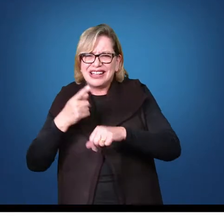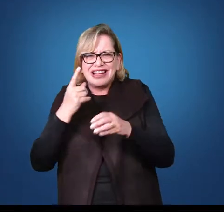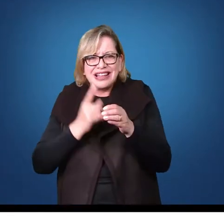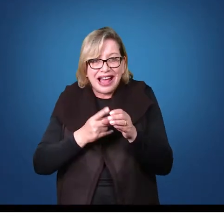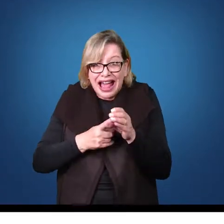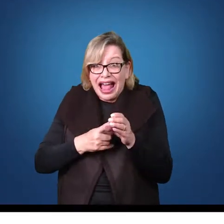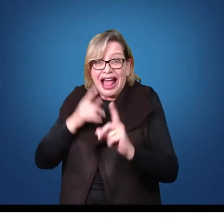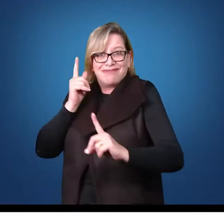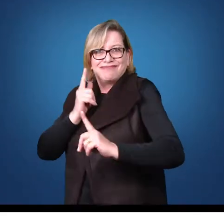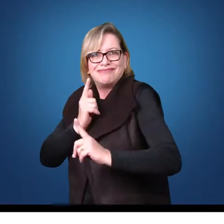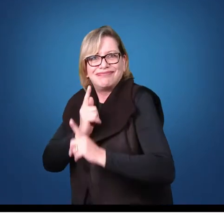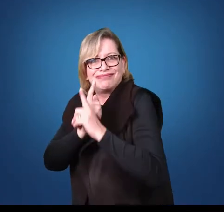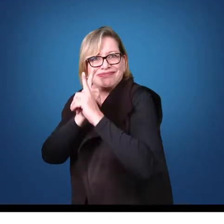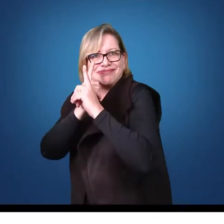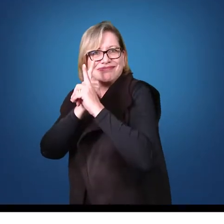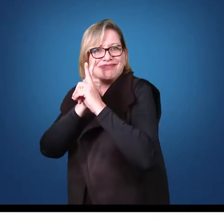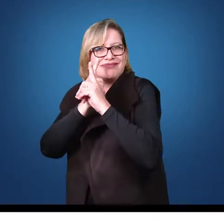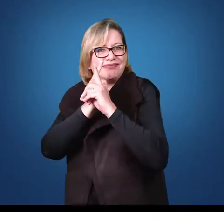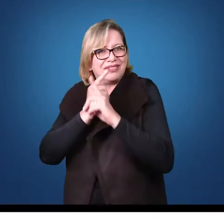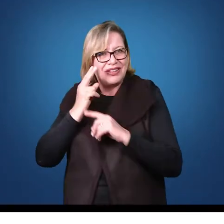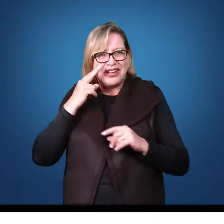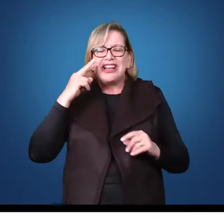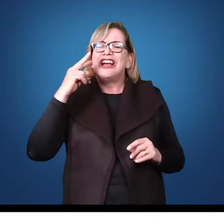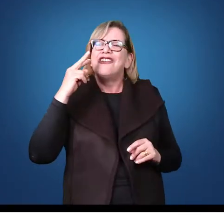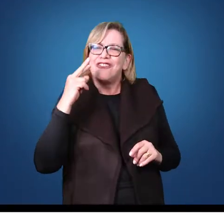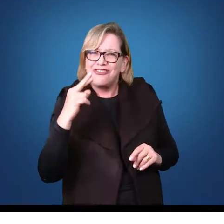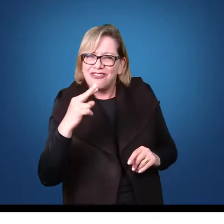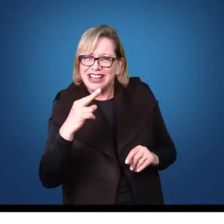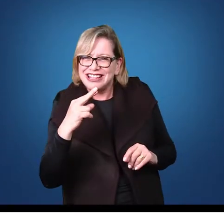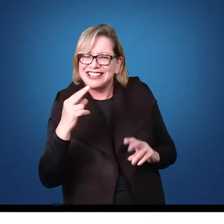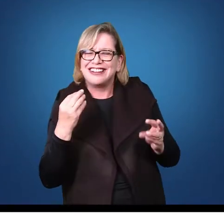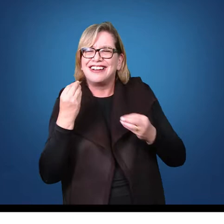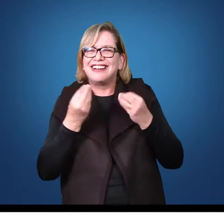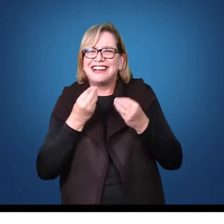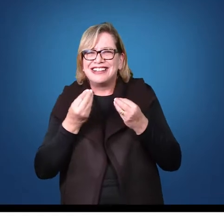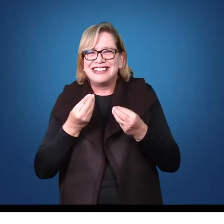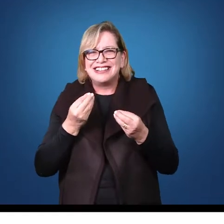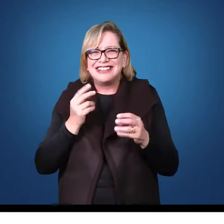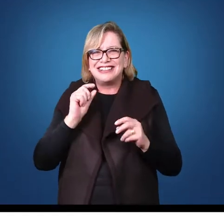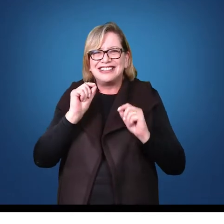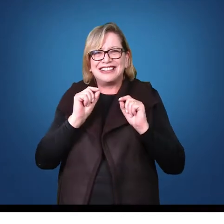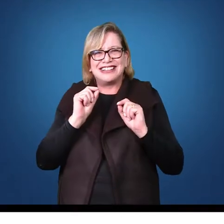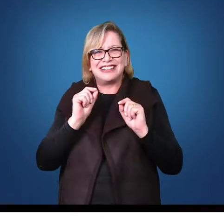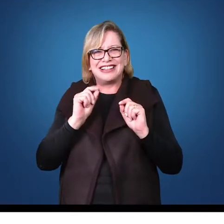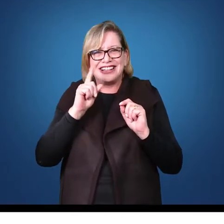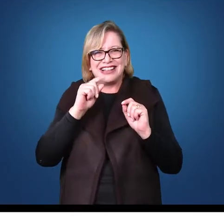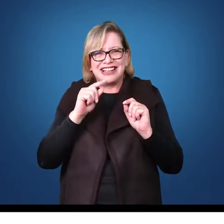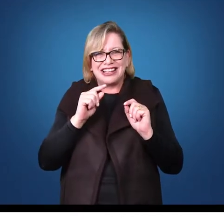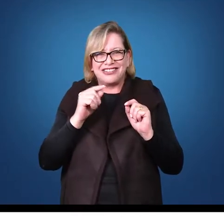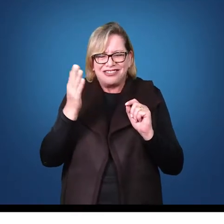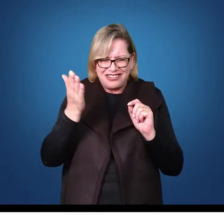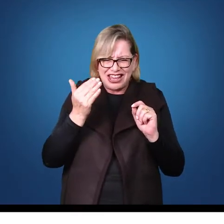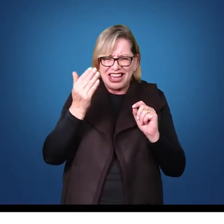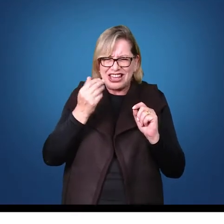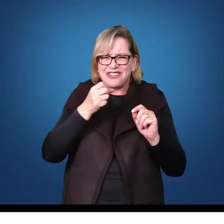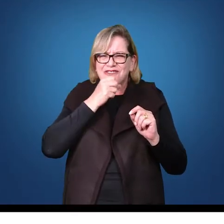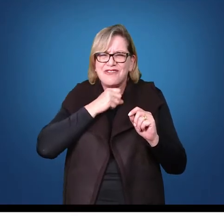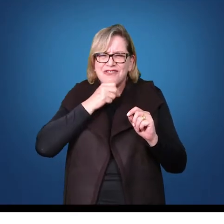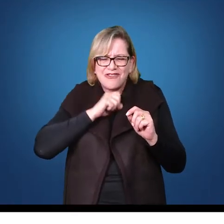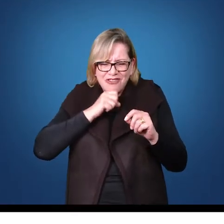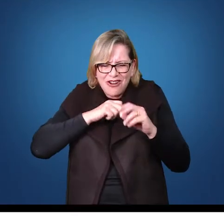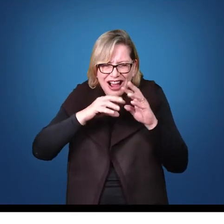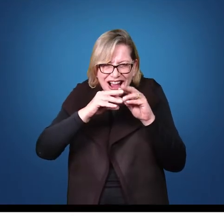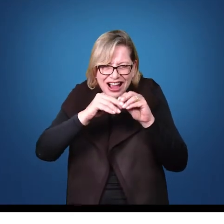aqui! Ah, vejam só, vejam só, vejam só. Venha cá, vovô, venha plantar